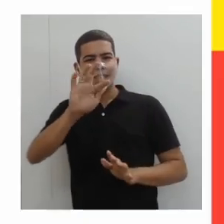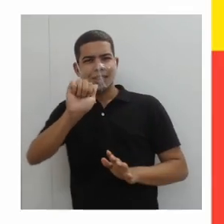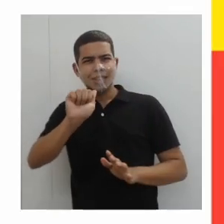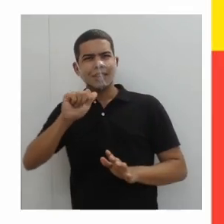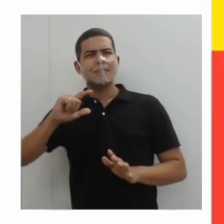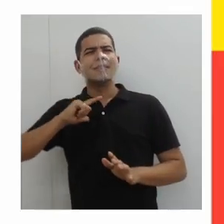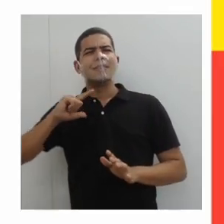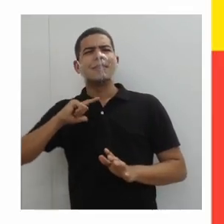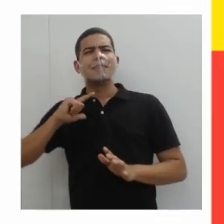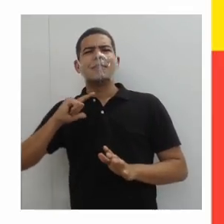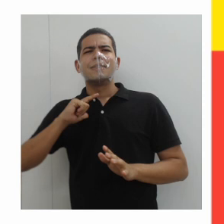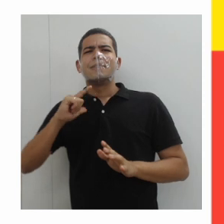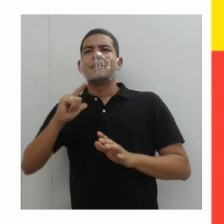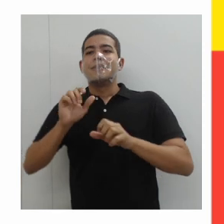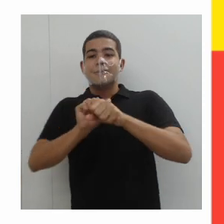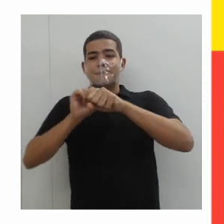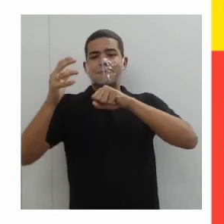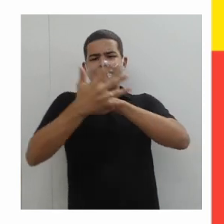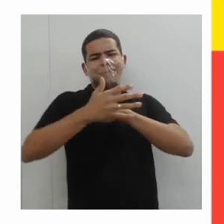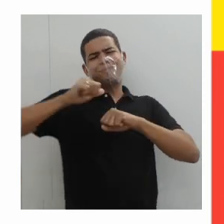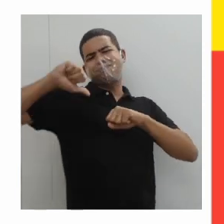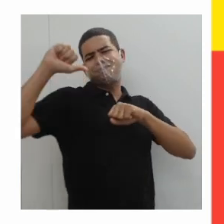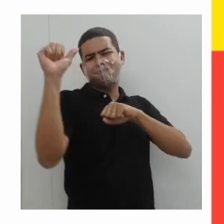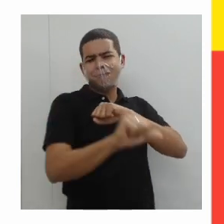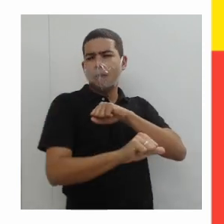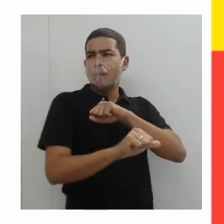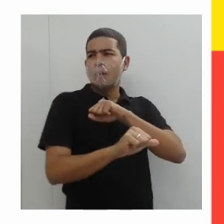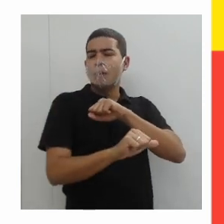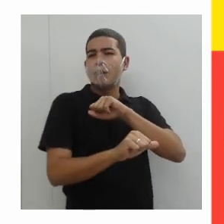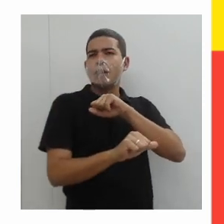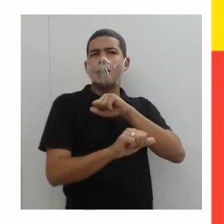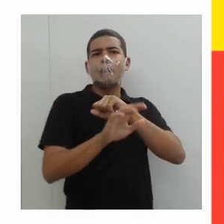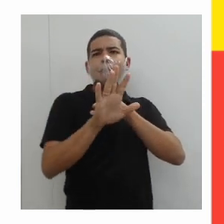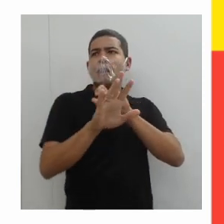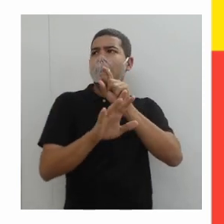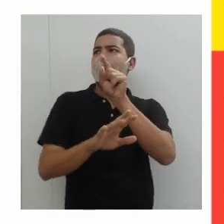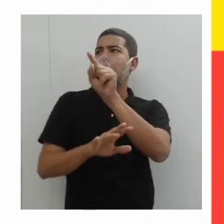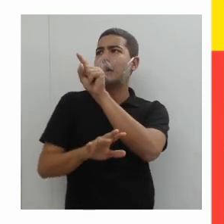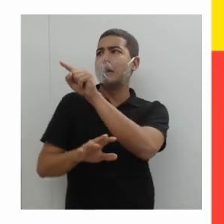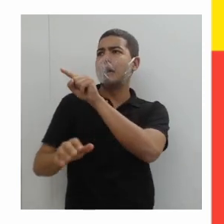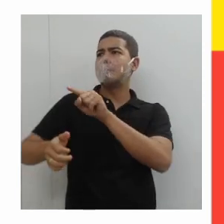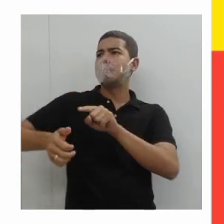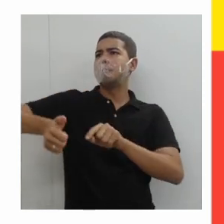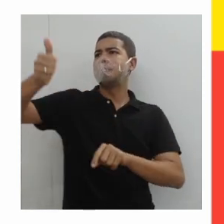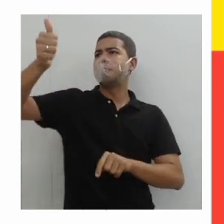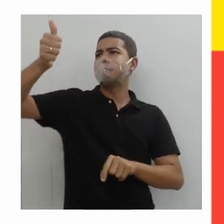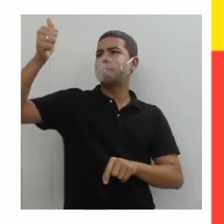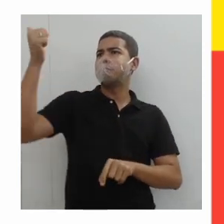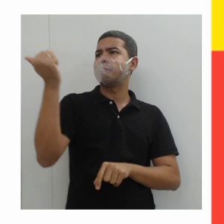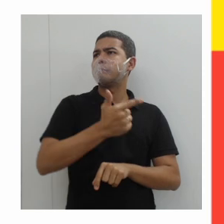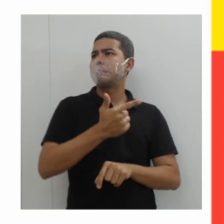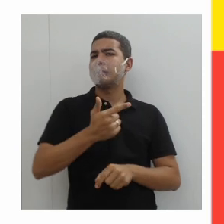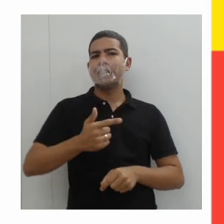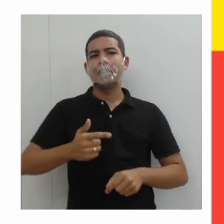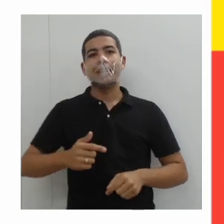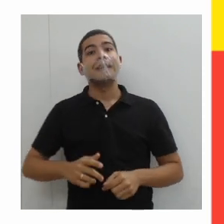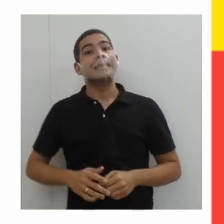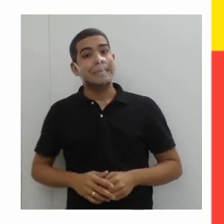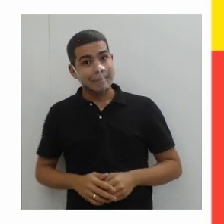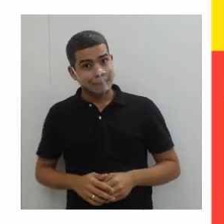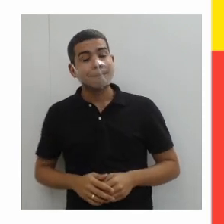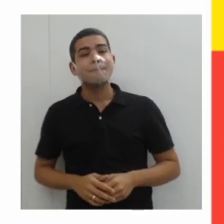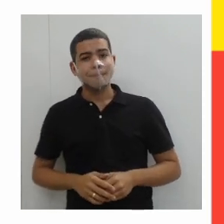está tão grave que a pandemia nem é o mais grave. Então a gente acha que a pandemia é o grande problema, mas a pandemia